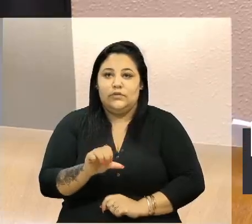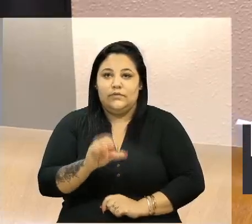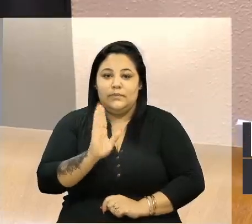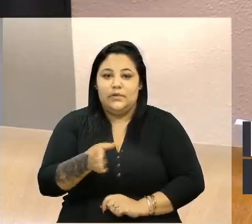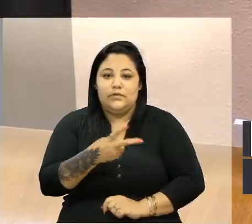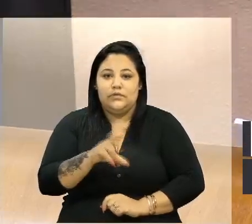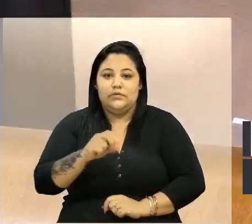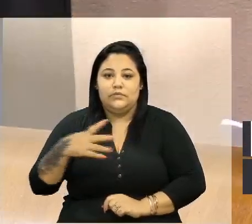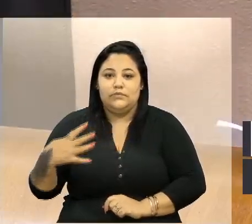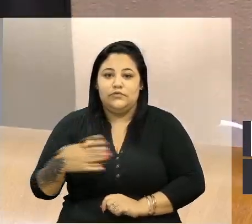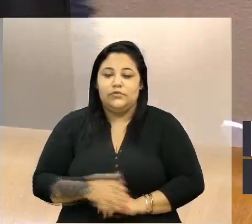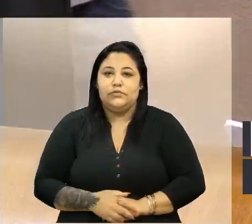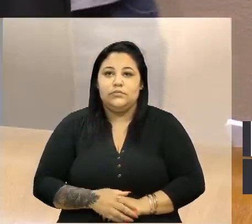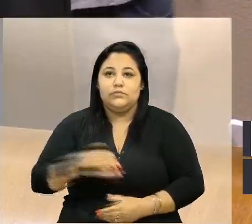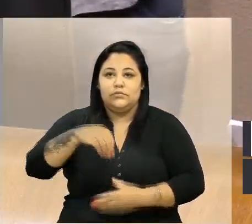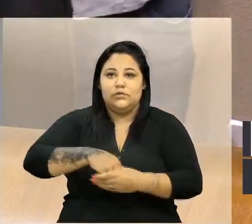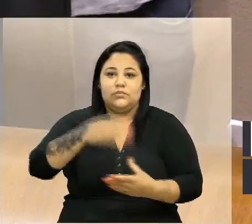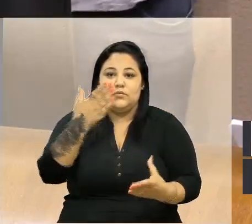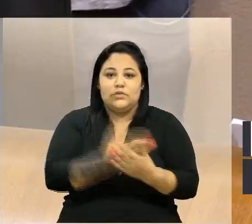139/2024, contido no processo número